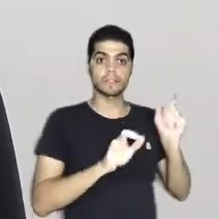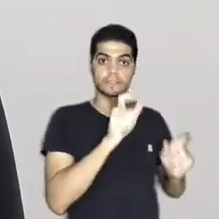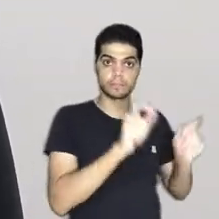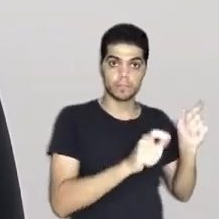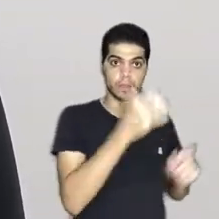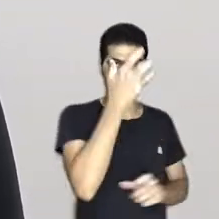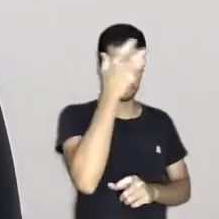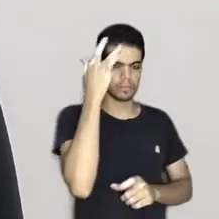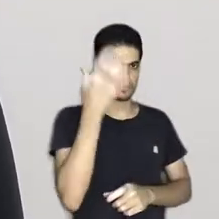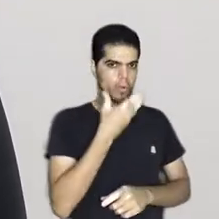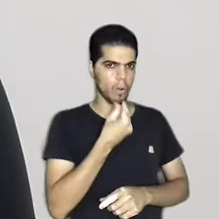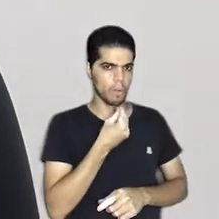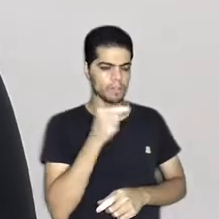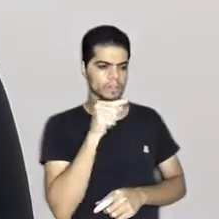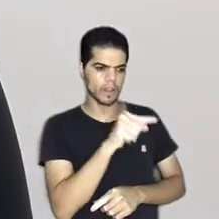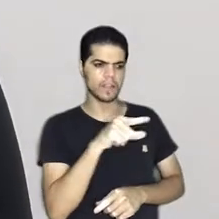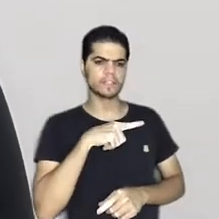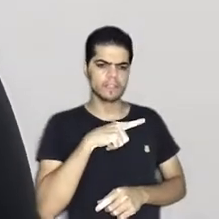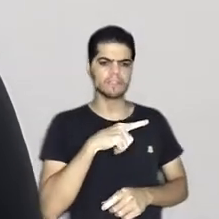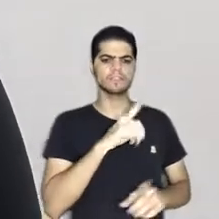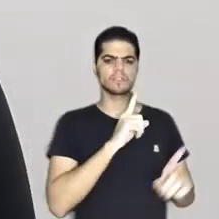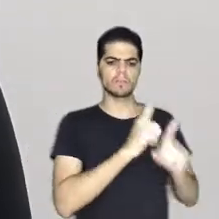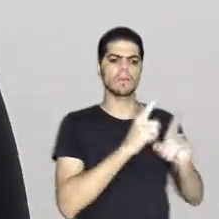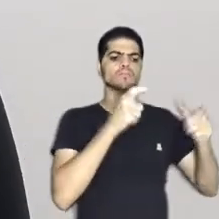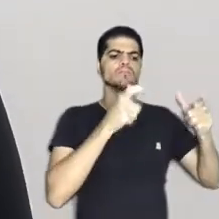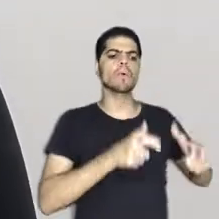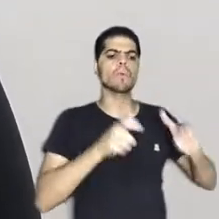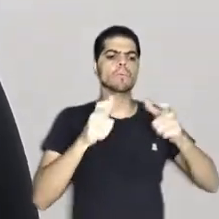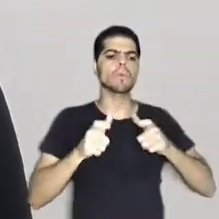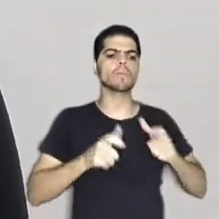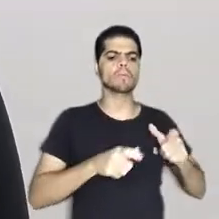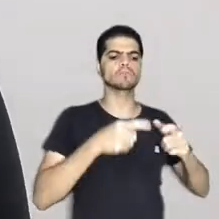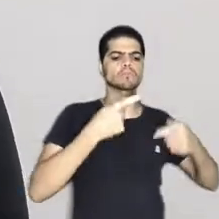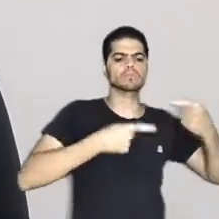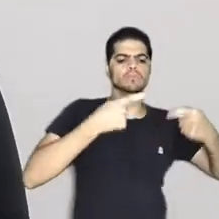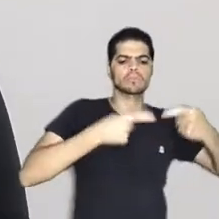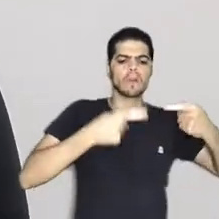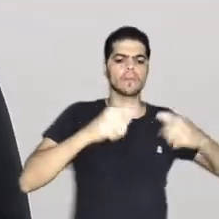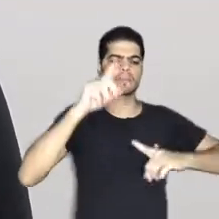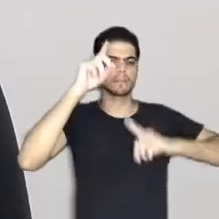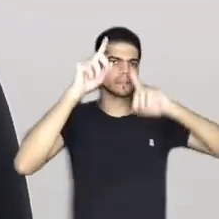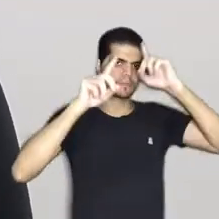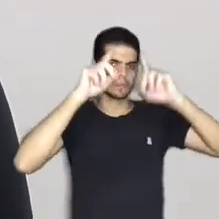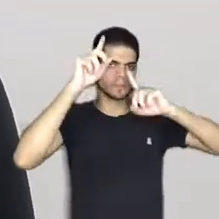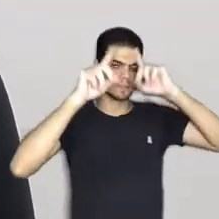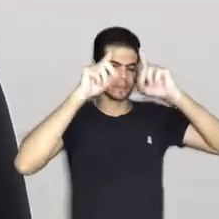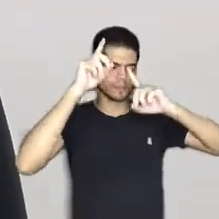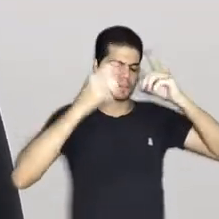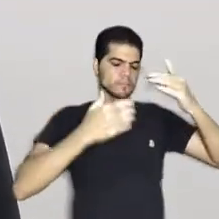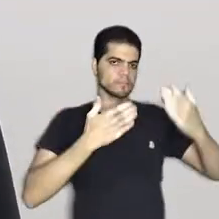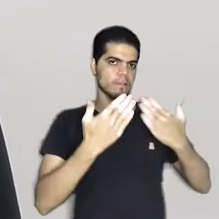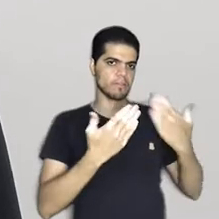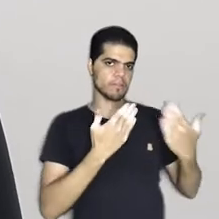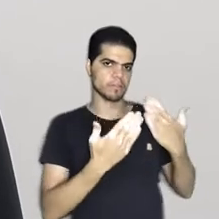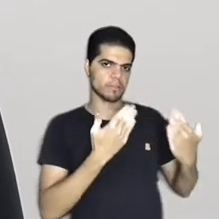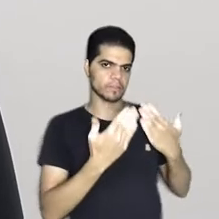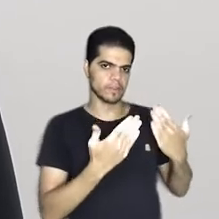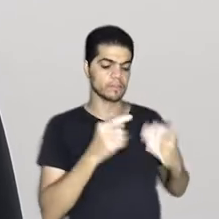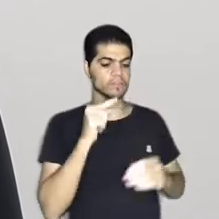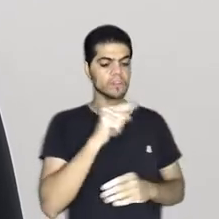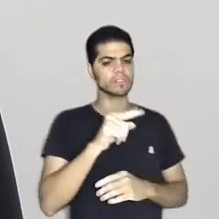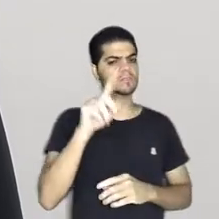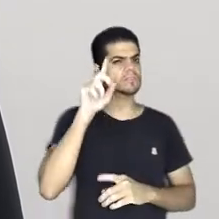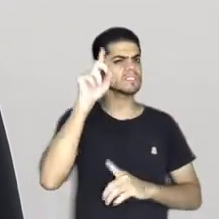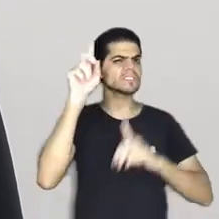homens encontraram espaço para se encontrar, para dialogar, para debater ideias, tudo bem? Sobretudo porque